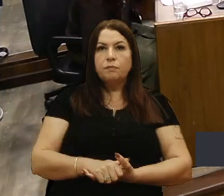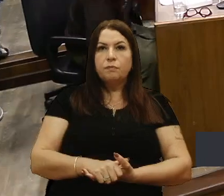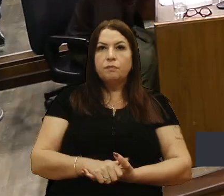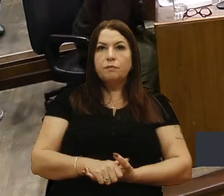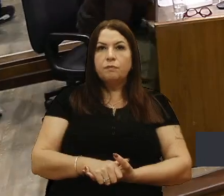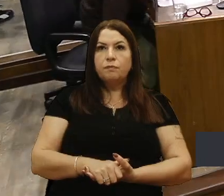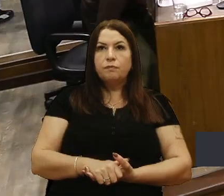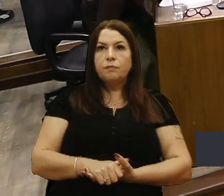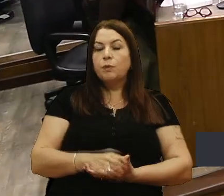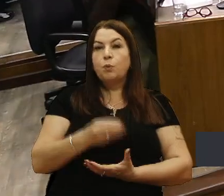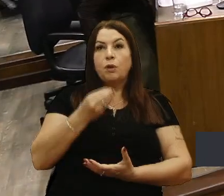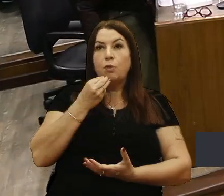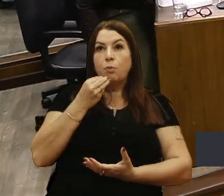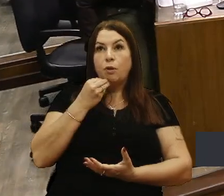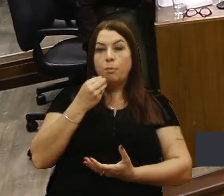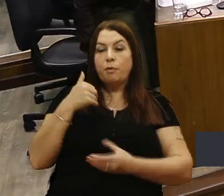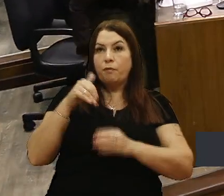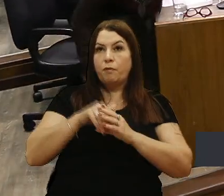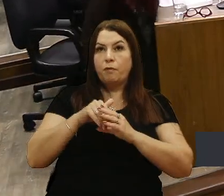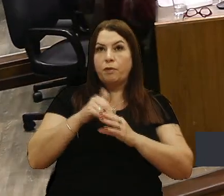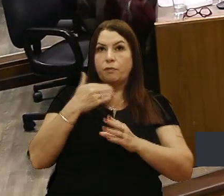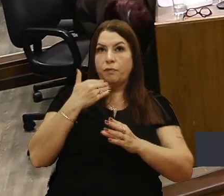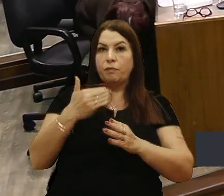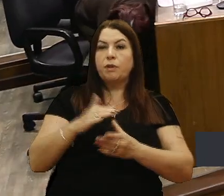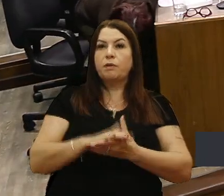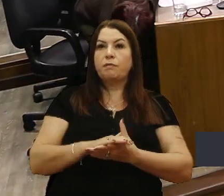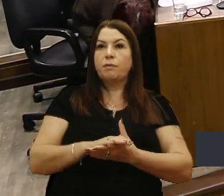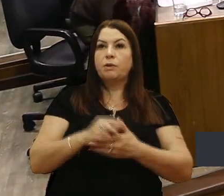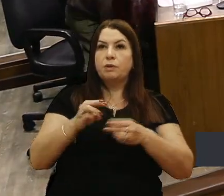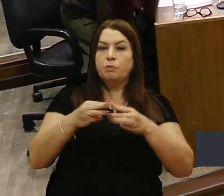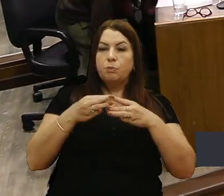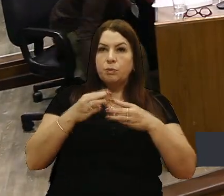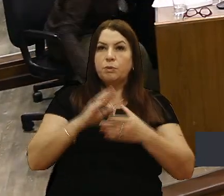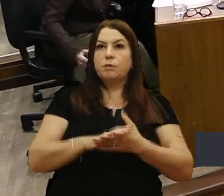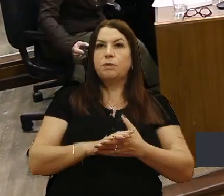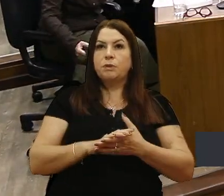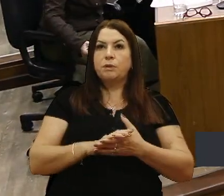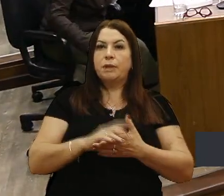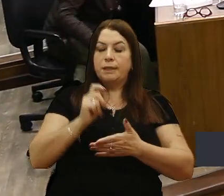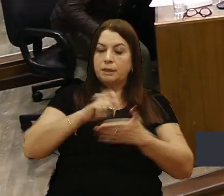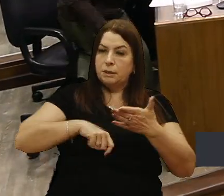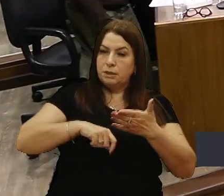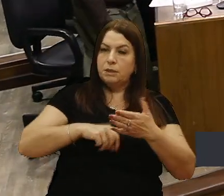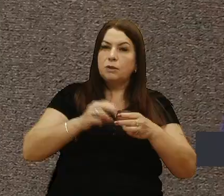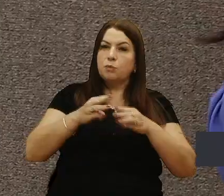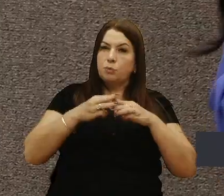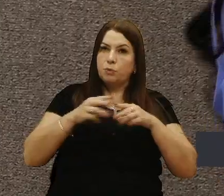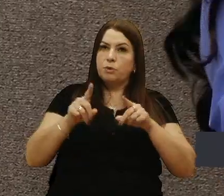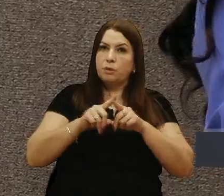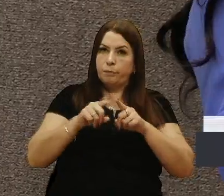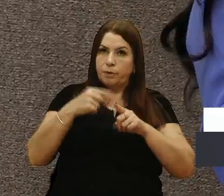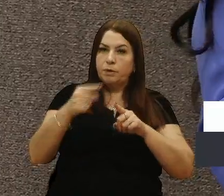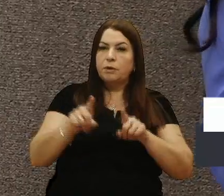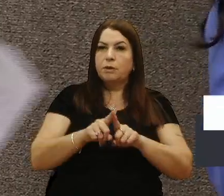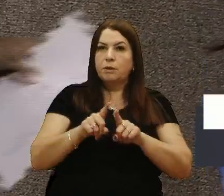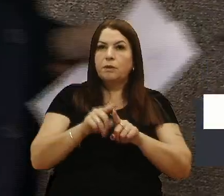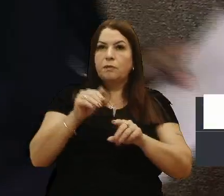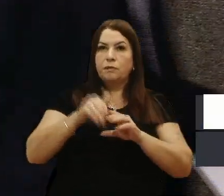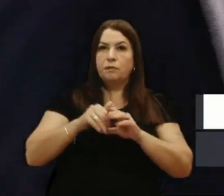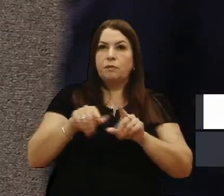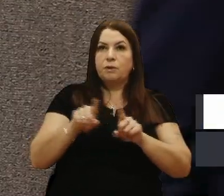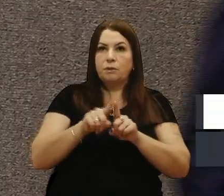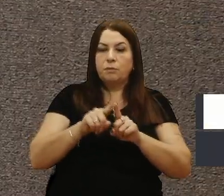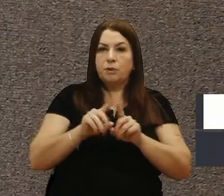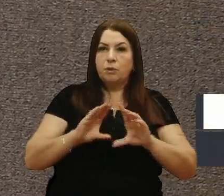O quanto é óbvio o meu voto favorável a essa moção. Assinei essa moção, assim como na sequência a gente tem a votação